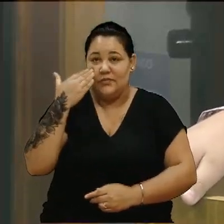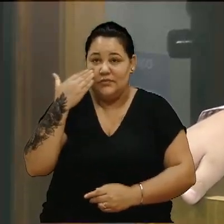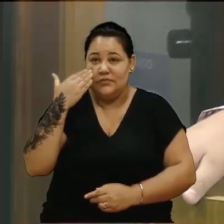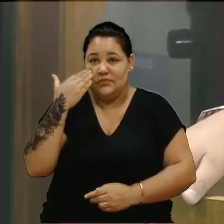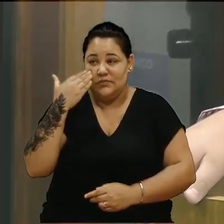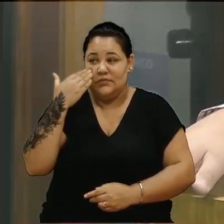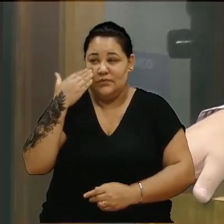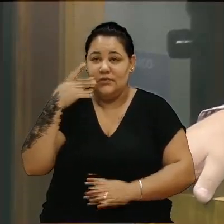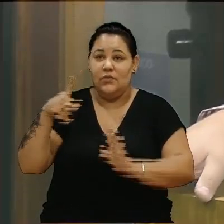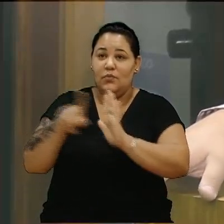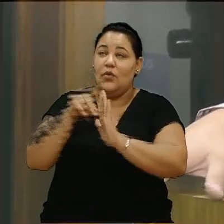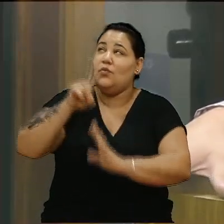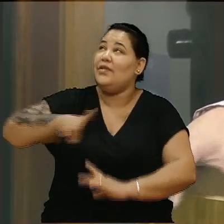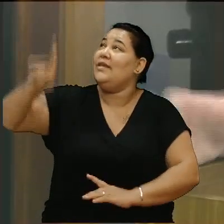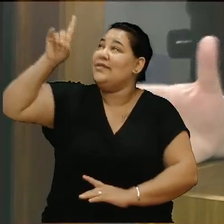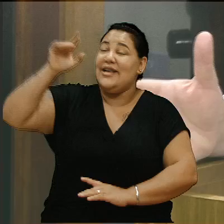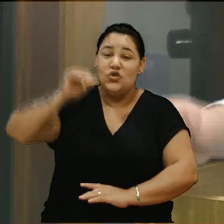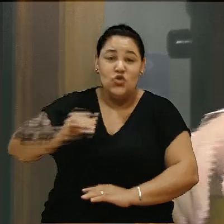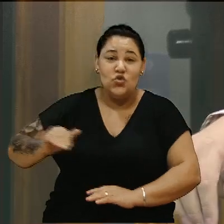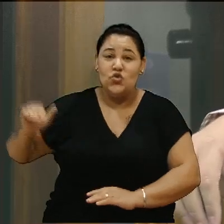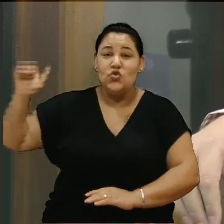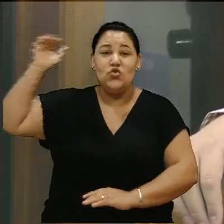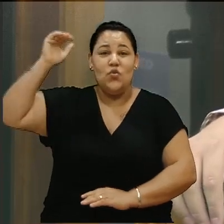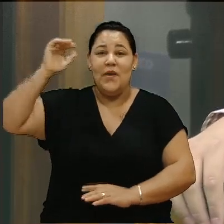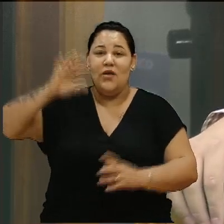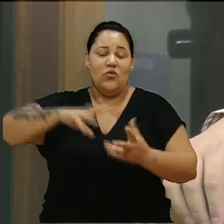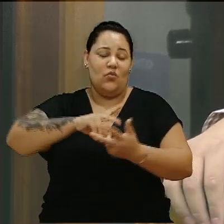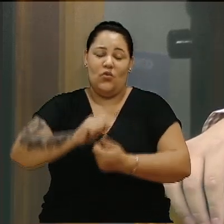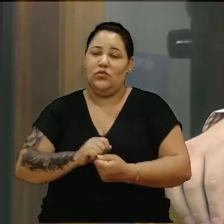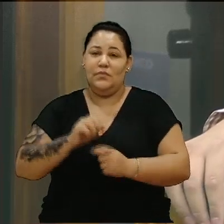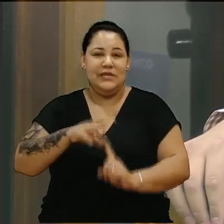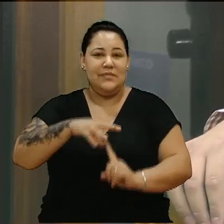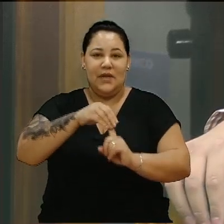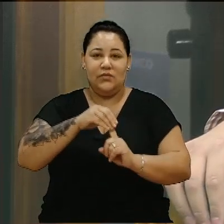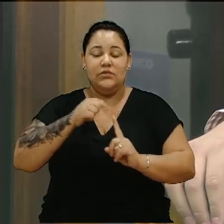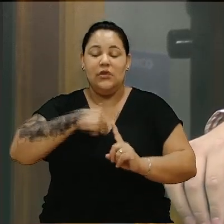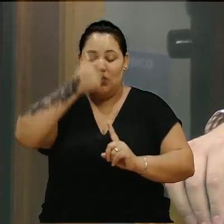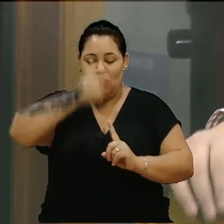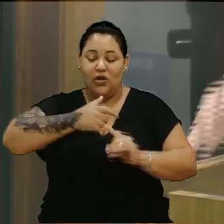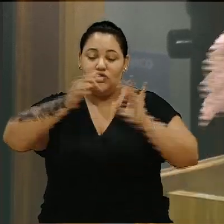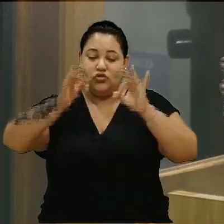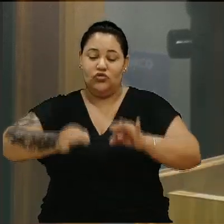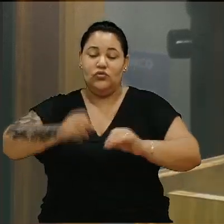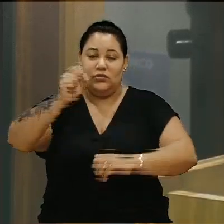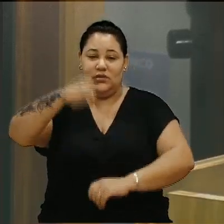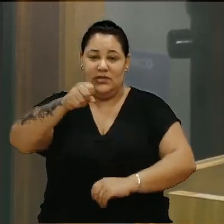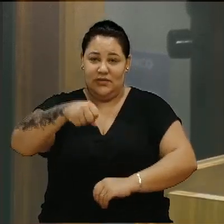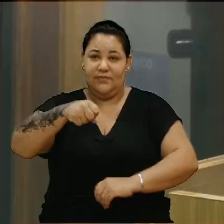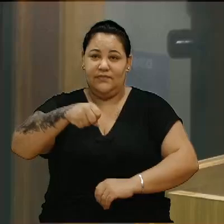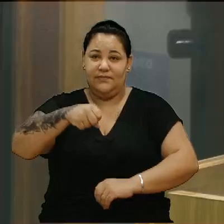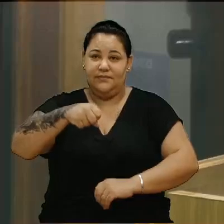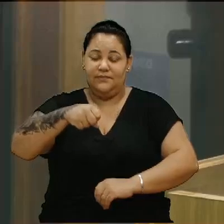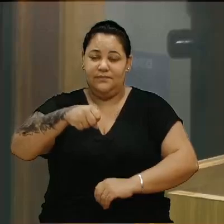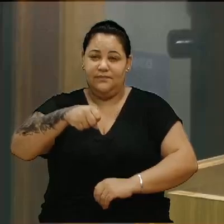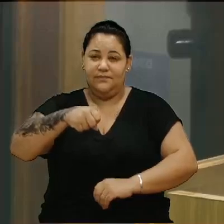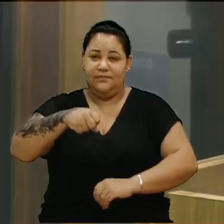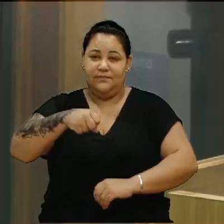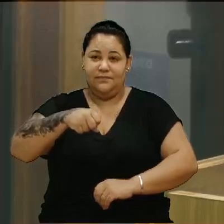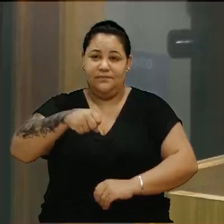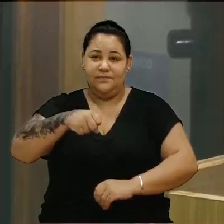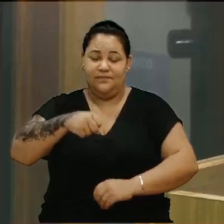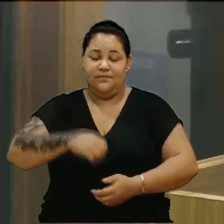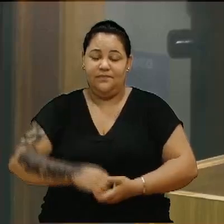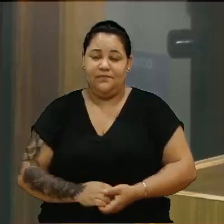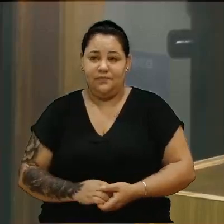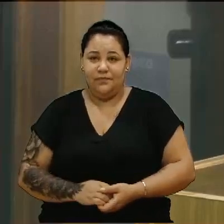próprio Deus, que é a suprema autoridade do universo. Então, eu acho que nada mais justo que nós atribuirmos a Deus a função que nos traz, a função que nos permite estar